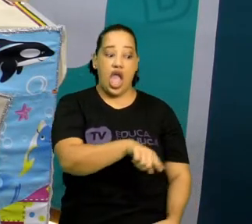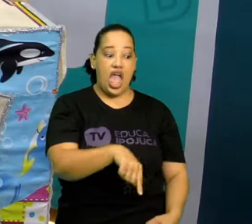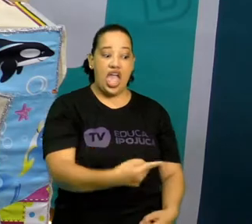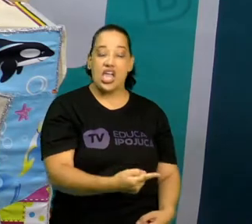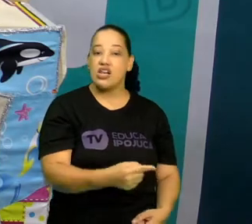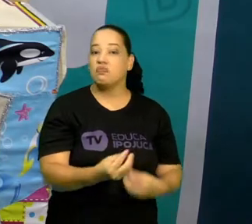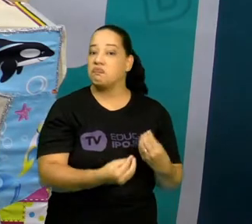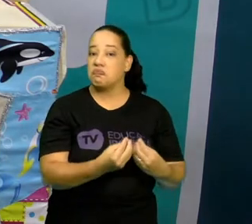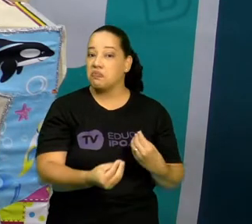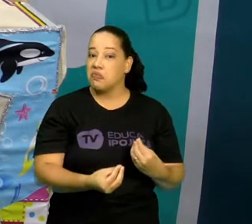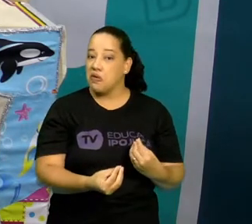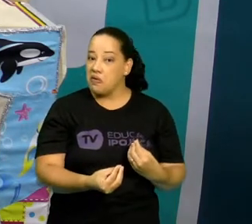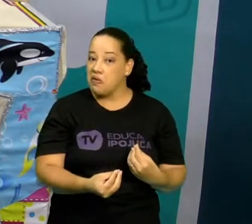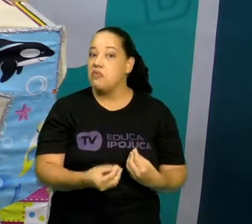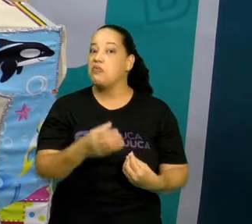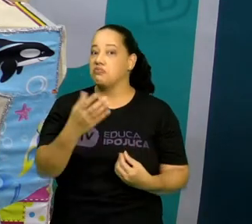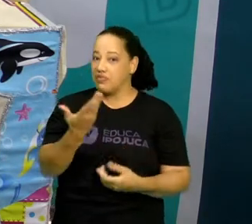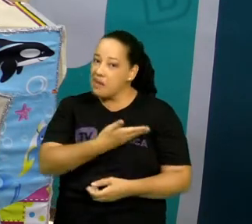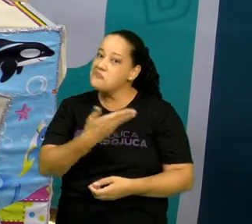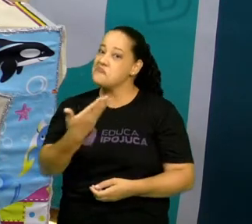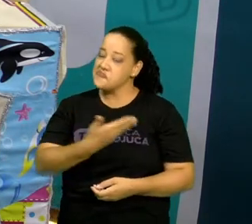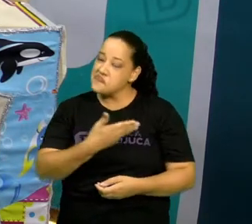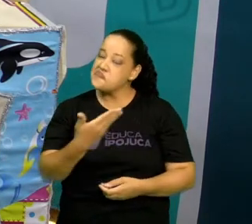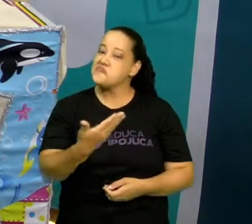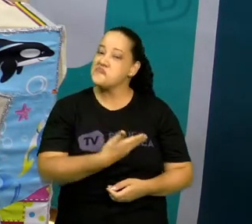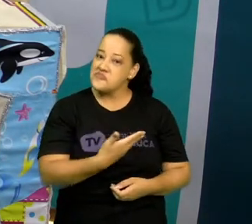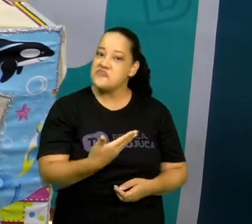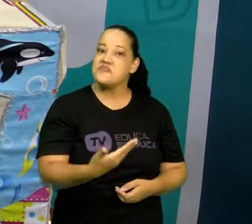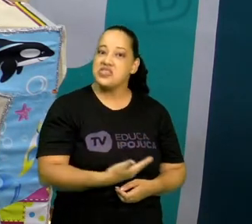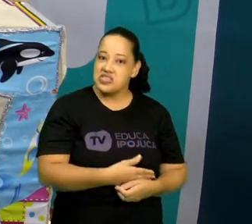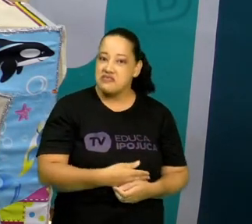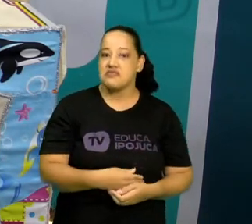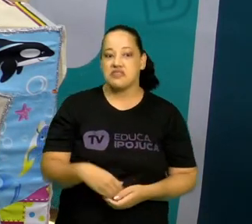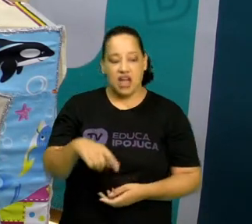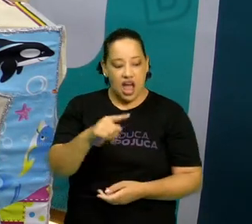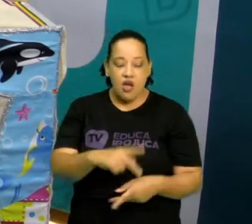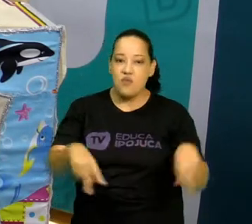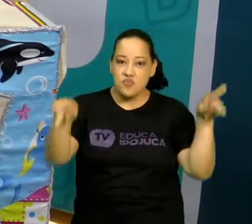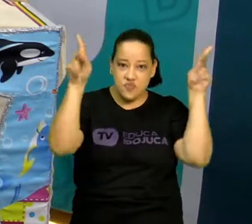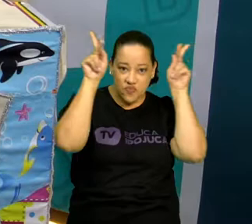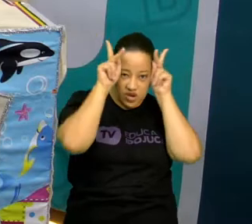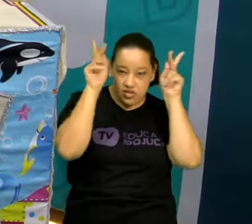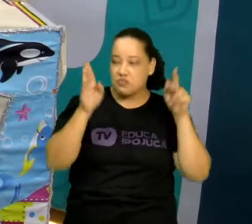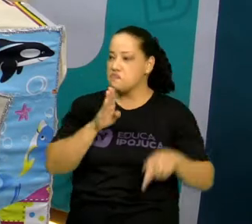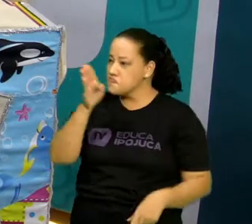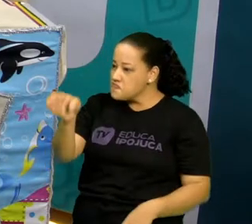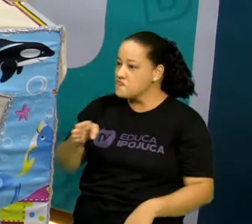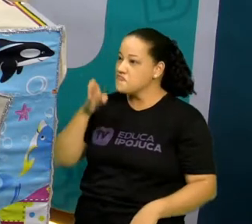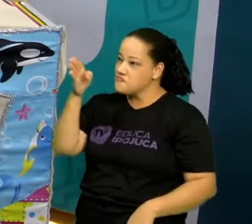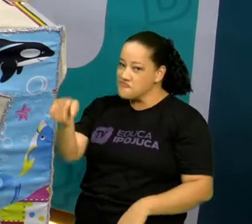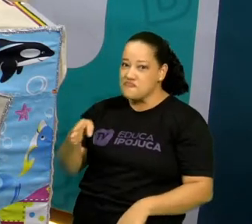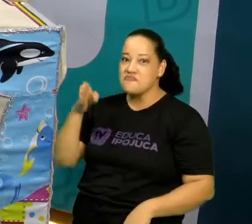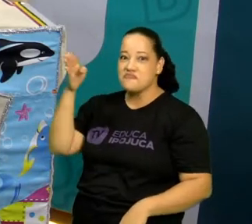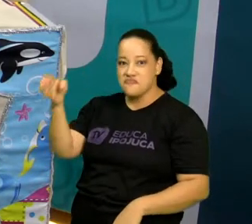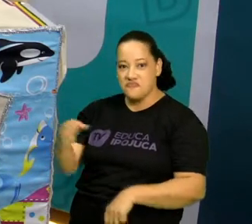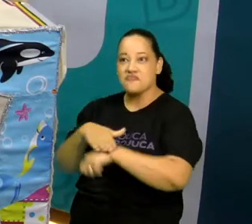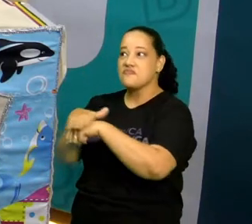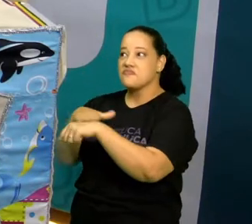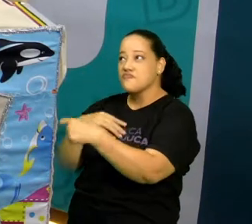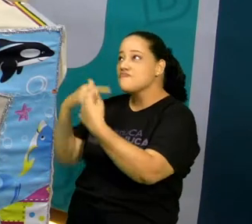amigos, leiturinha. E foi? Foi. Toda vez ele ia. Todos os dias ele ia conversar com